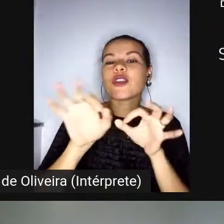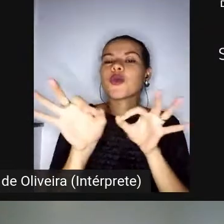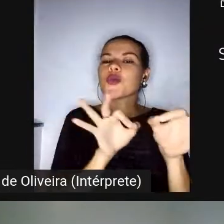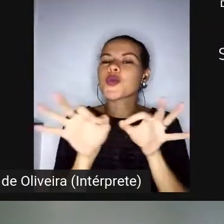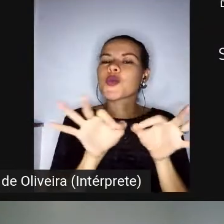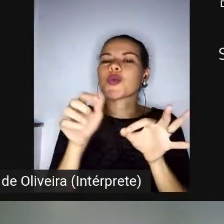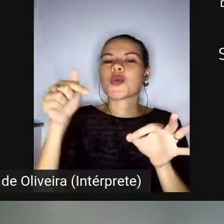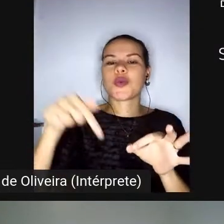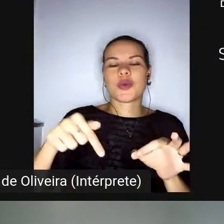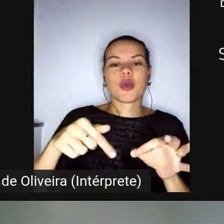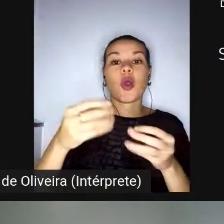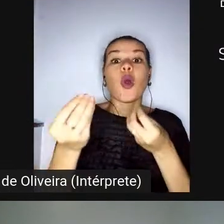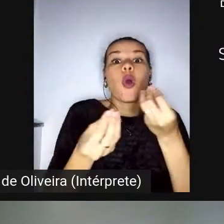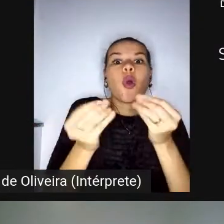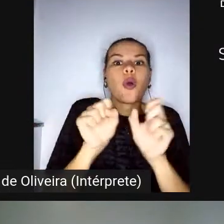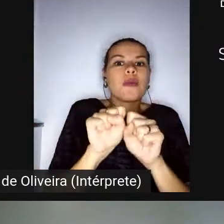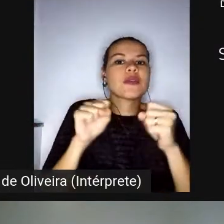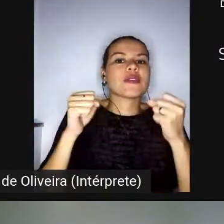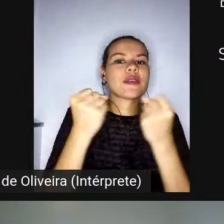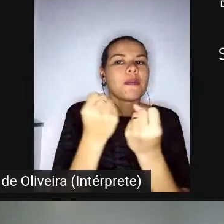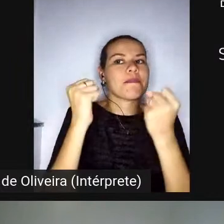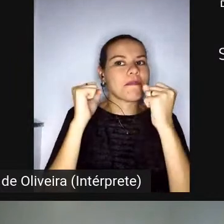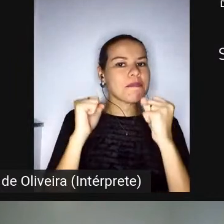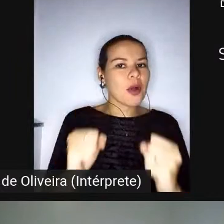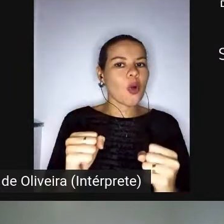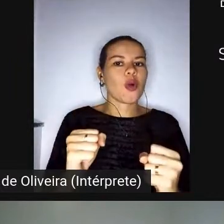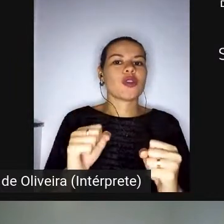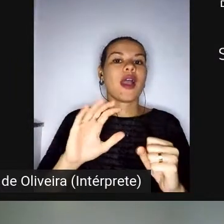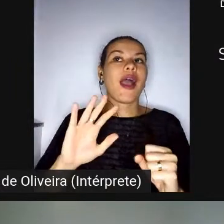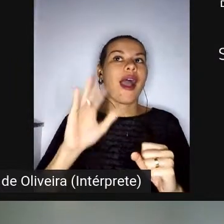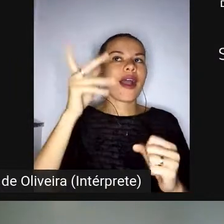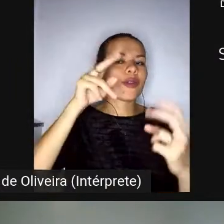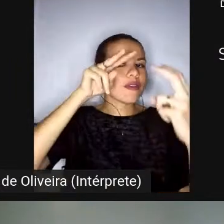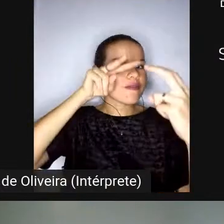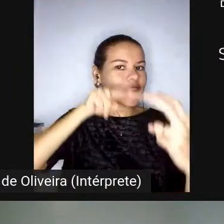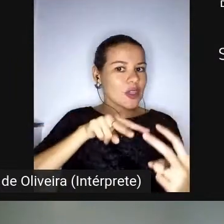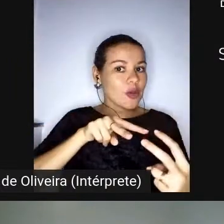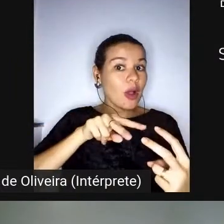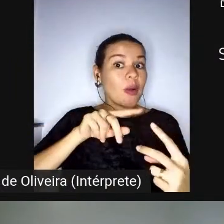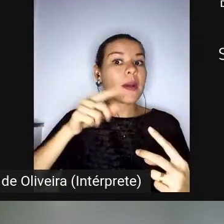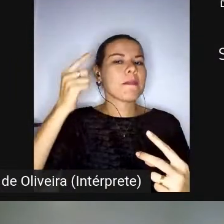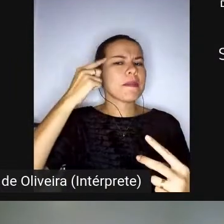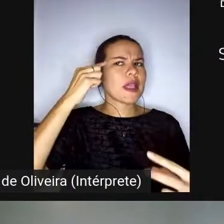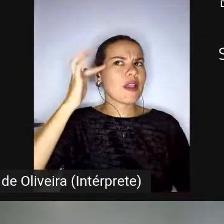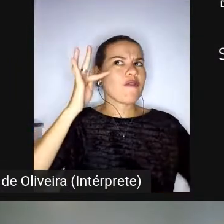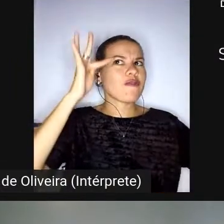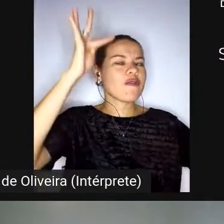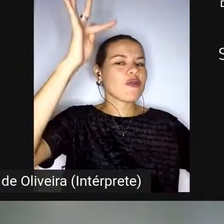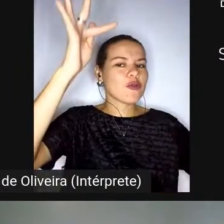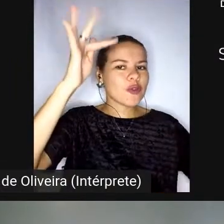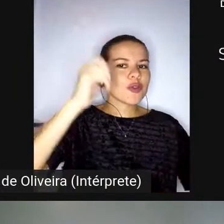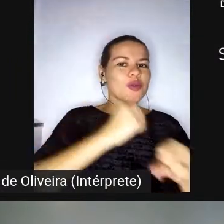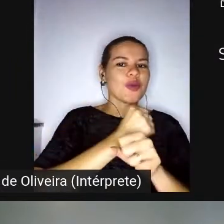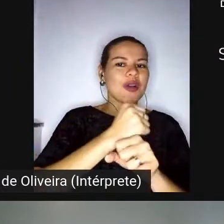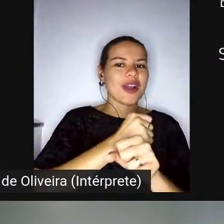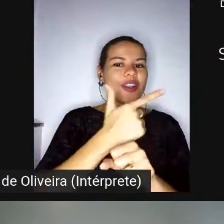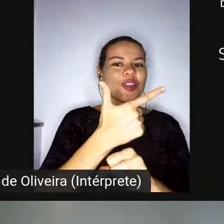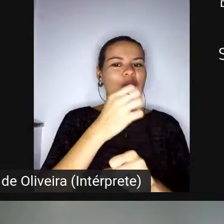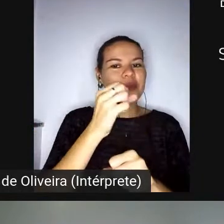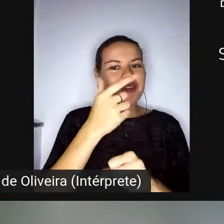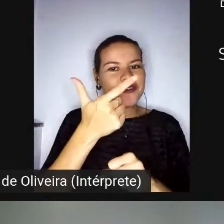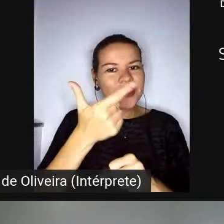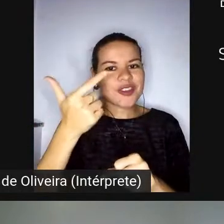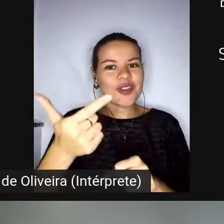extraordinária esse ano com fé em Deus no próximo ano estaremos presencial né através